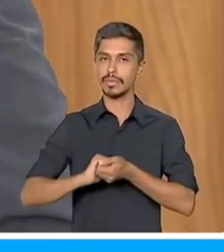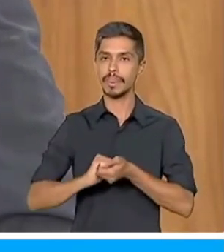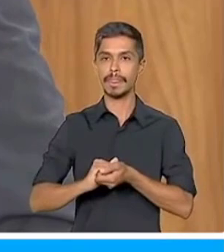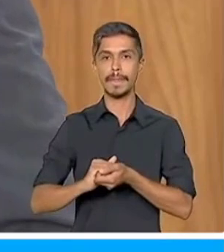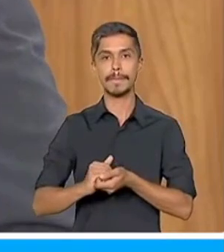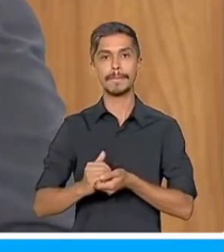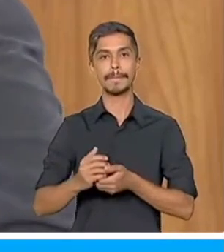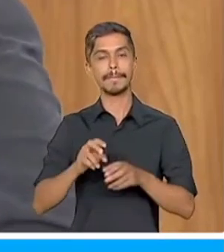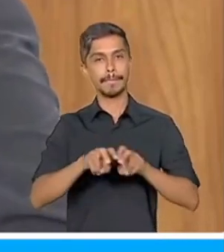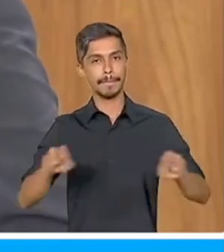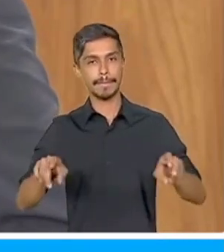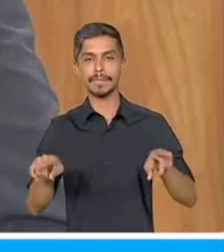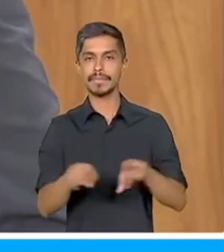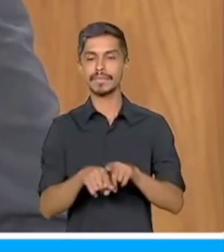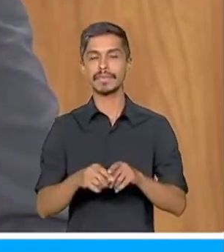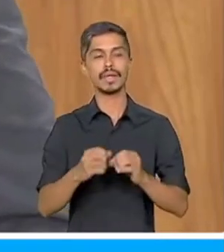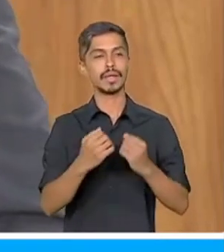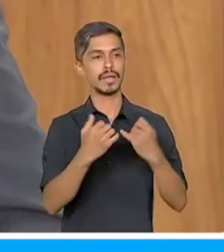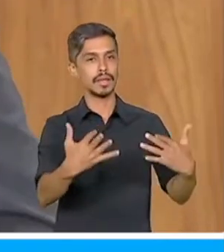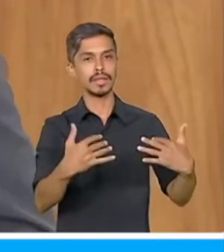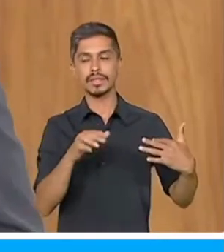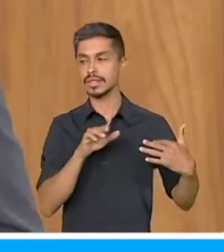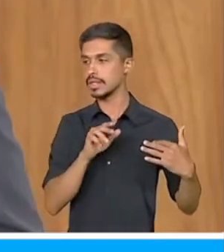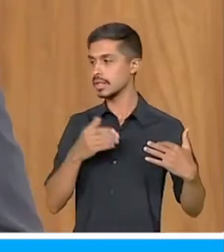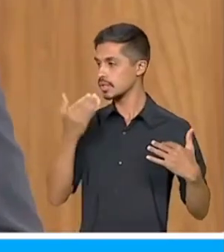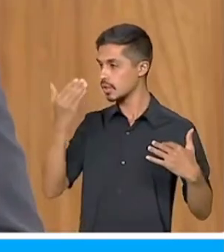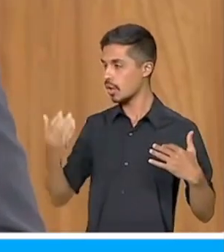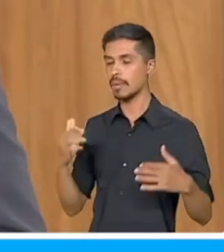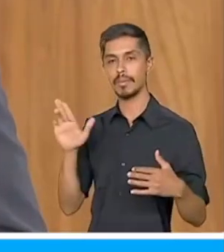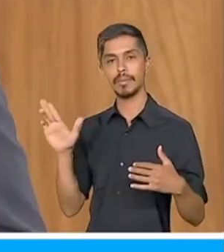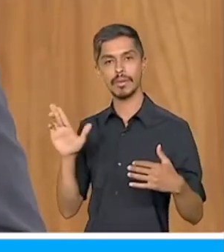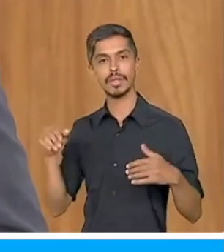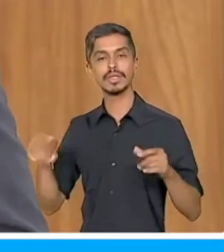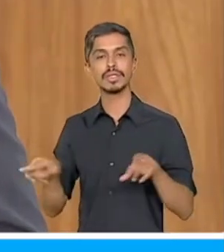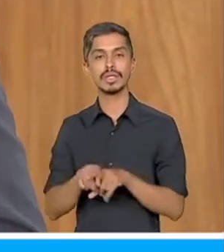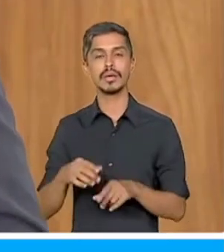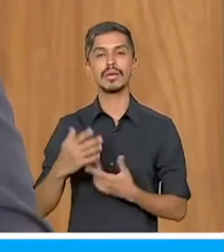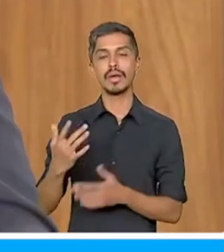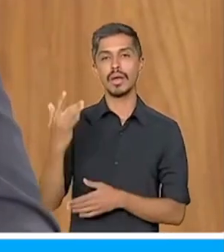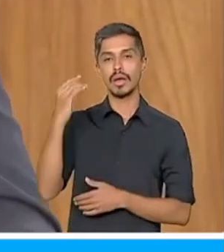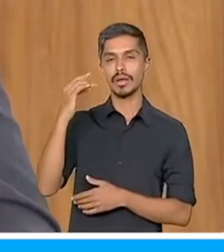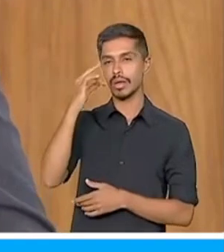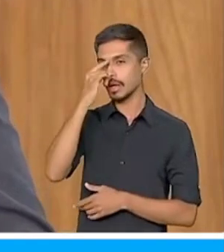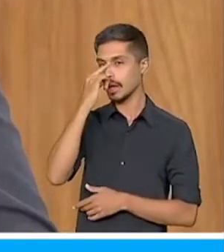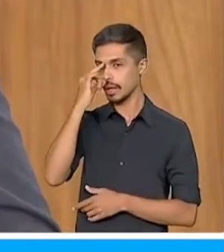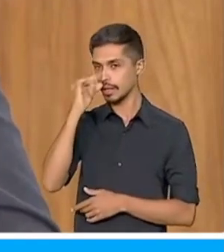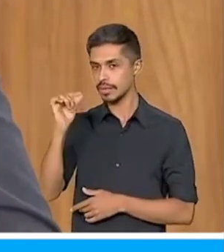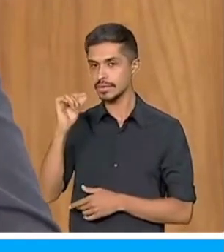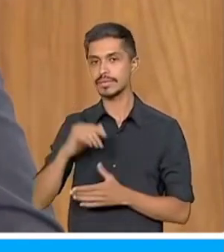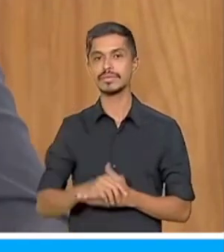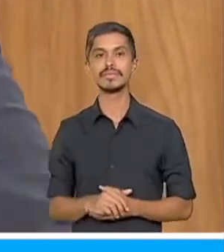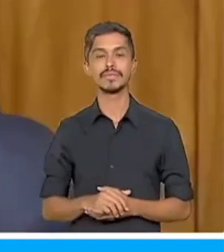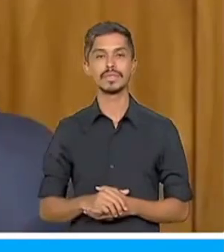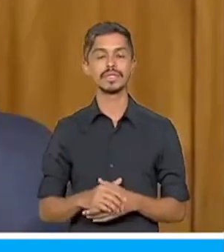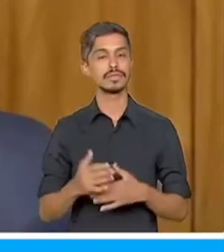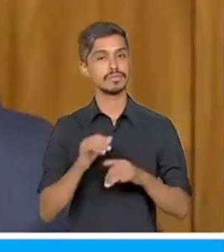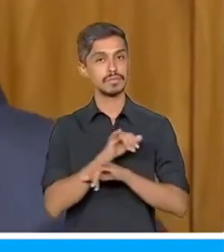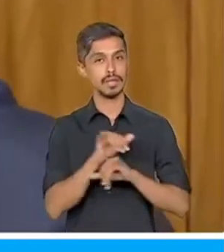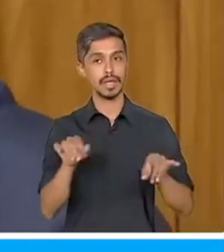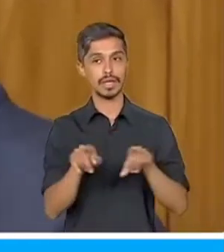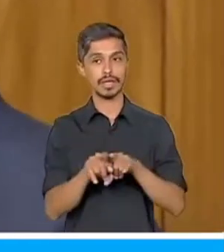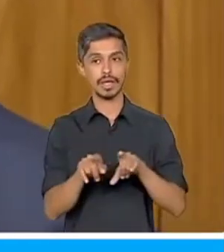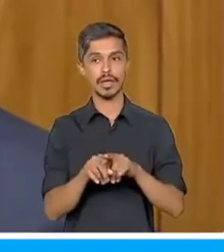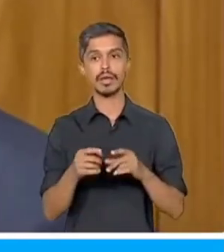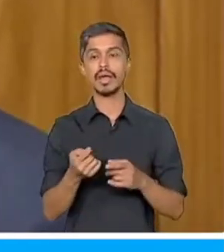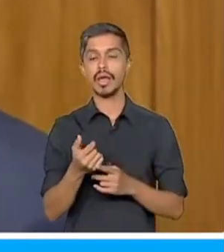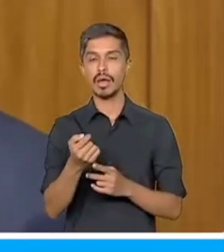curto pra gente azucrinar a vida dos bolsonaristas, viu? É espetacular, né? Olha, eu vou